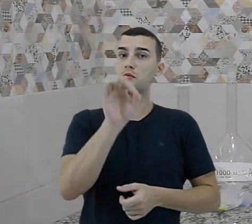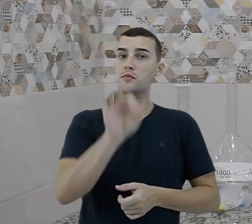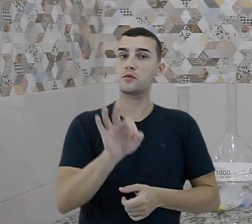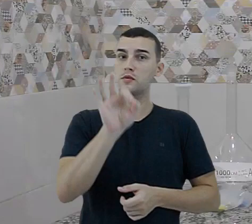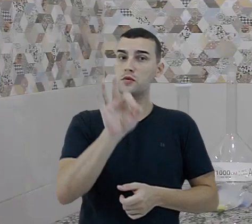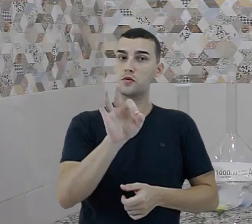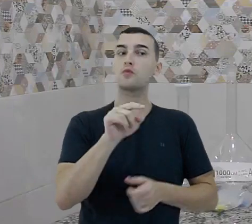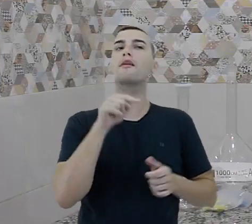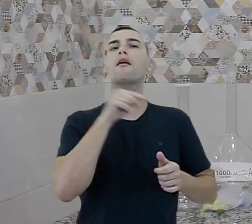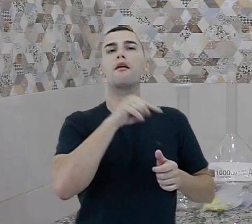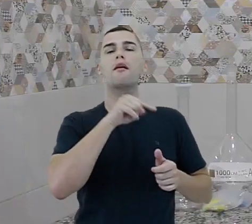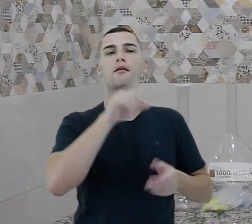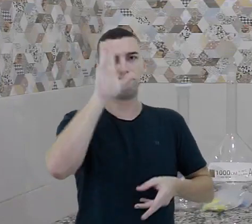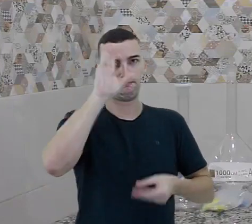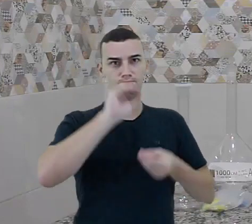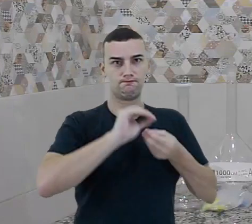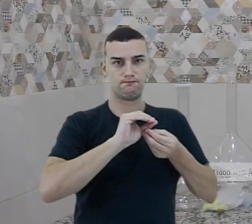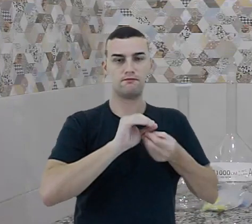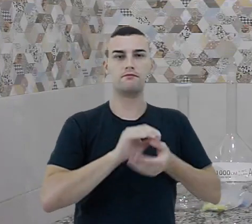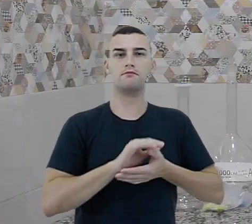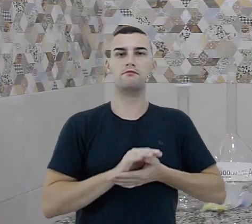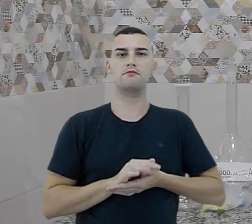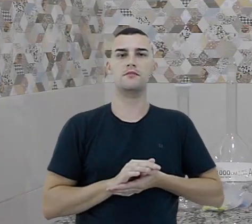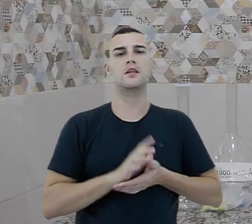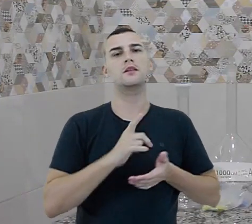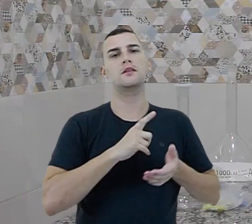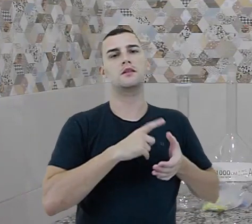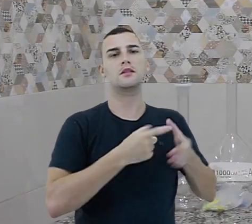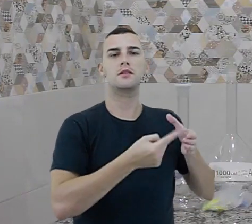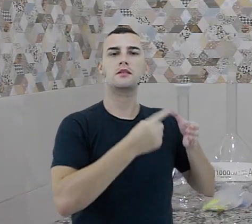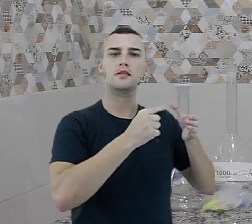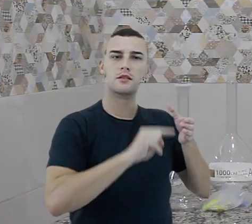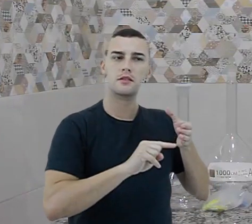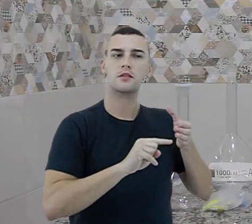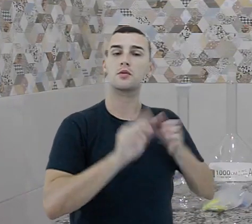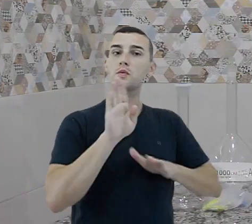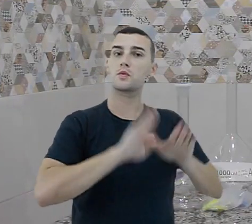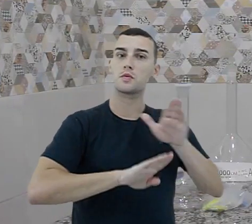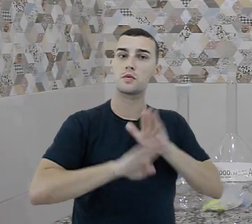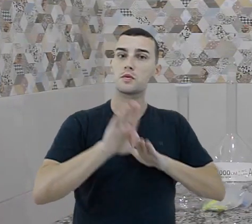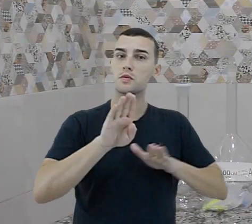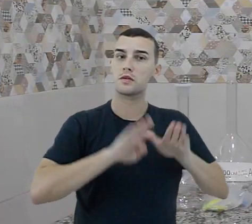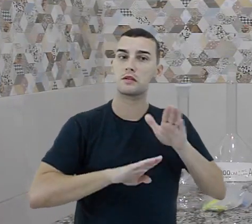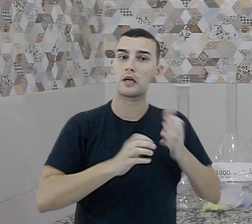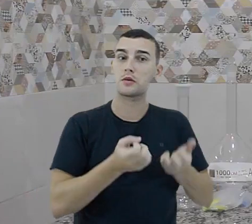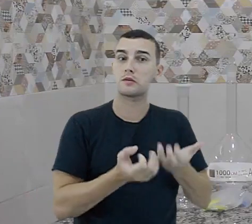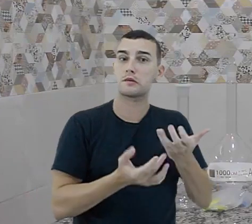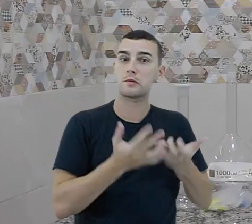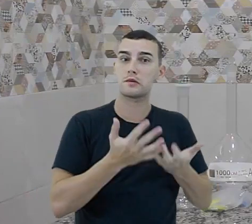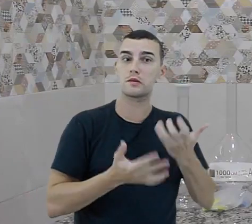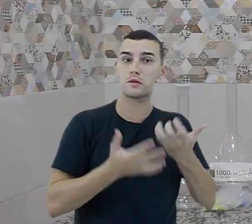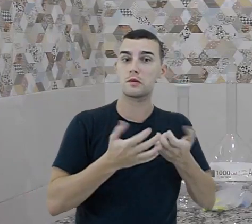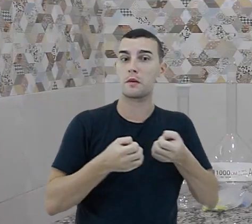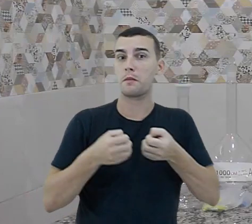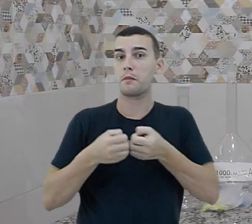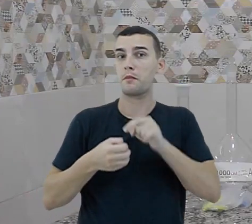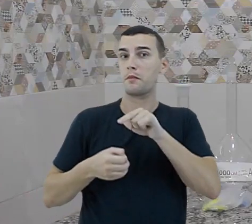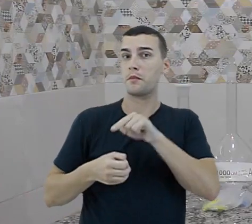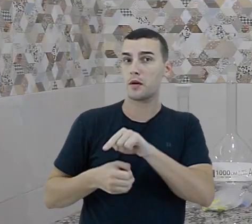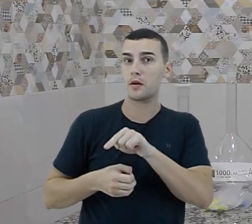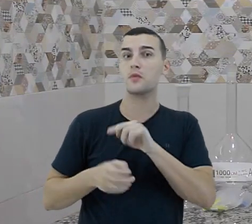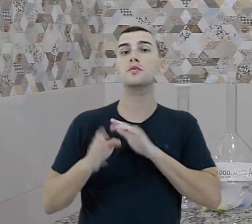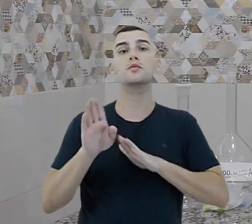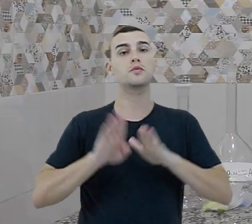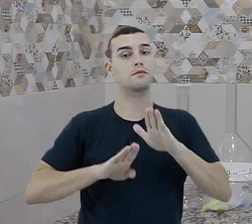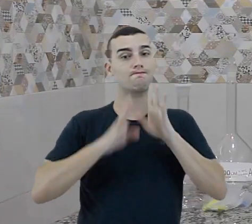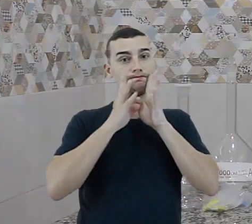etílico absoluto, 100%, é ele que eu vou trabalhar. Aqui tem algumas indicações de que ele é inflamável, eu tenho que ter cuidado, tenho que observar se não